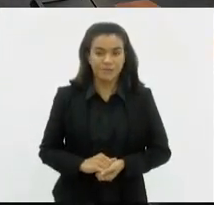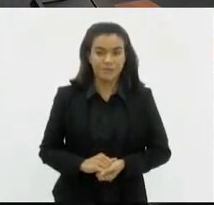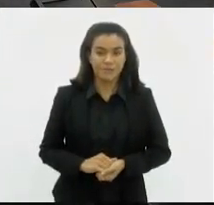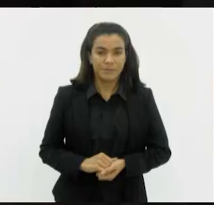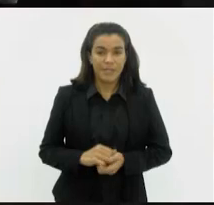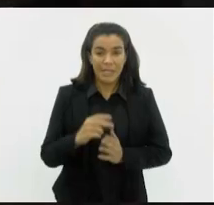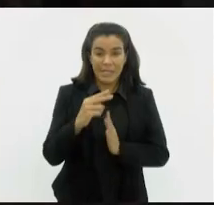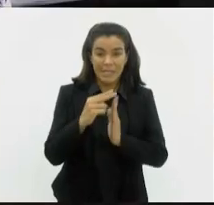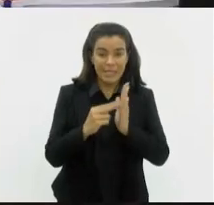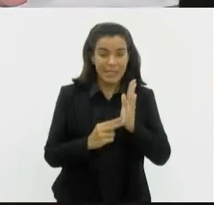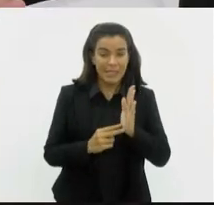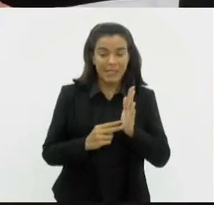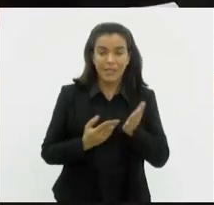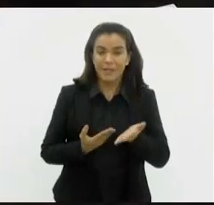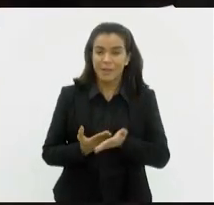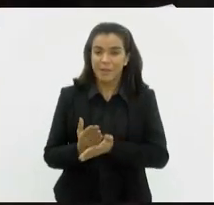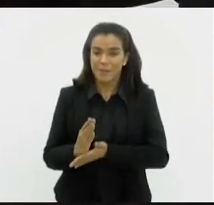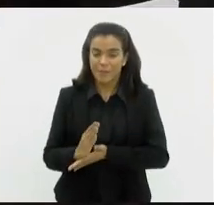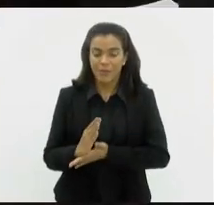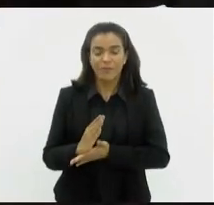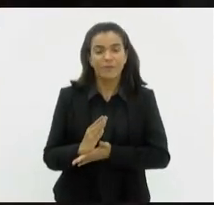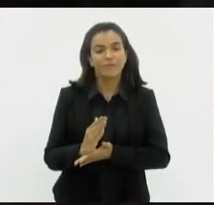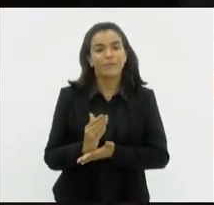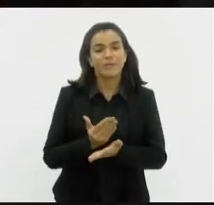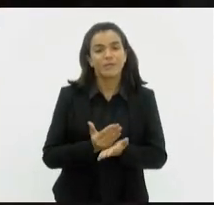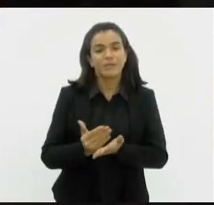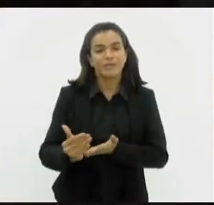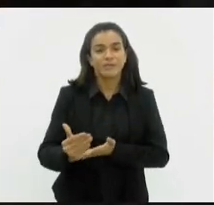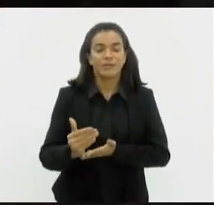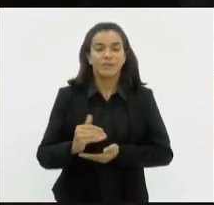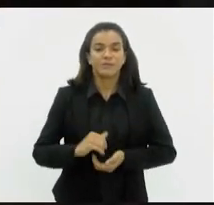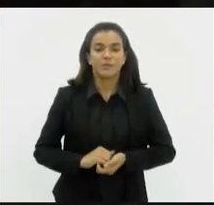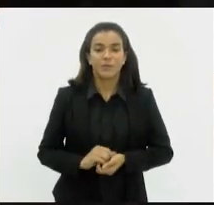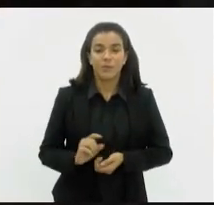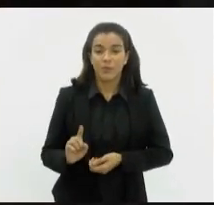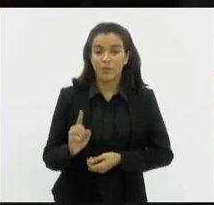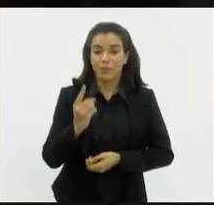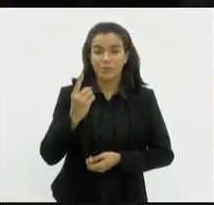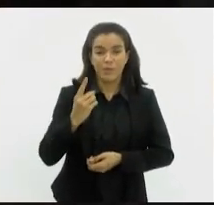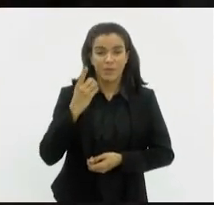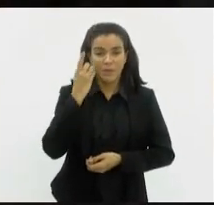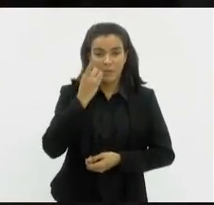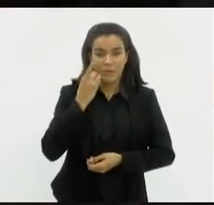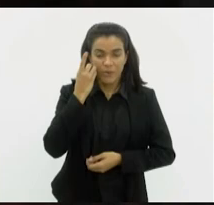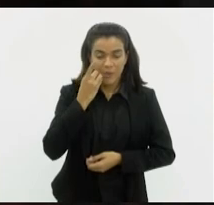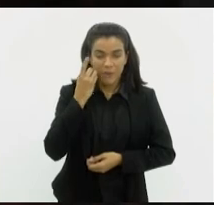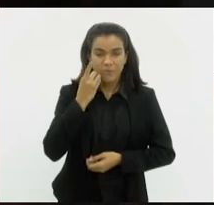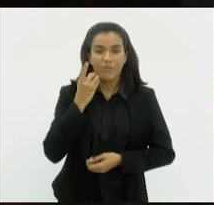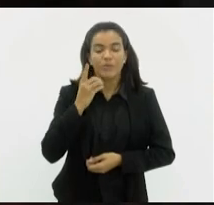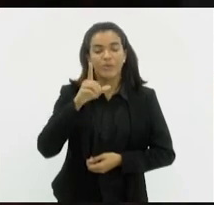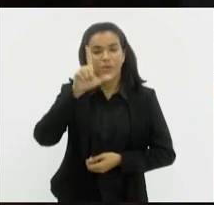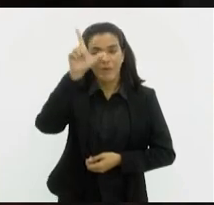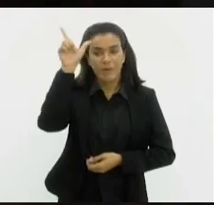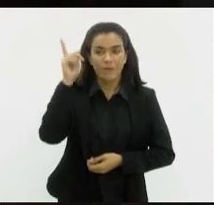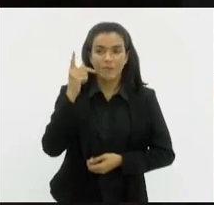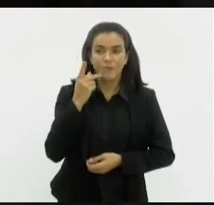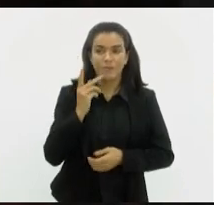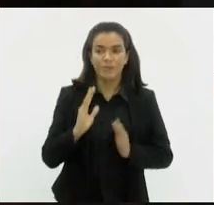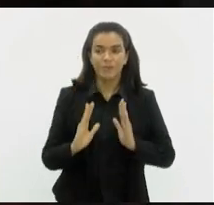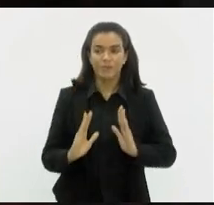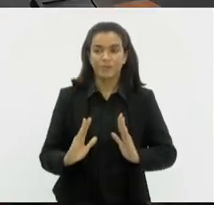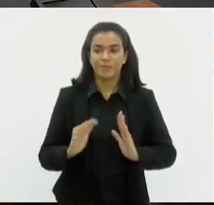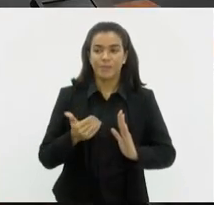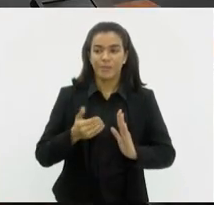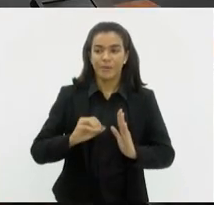Lida e aprovada a ata, passe o expediente inicial. O primeiro orador inscrito é o nobre deputado Luiz Paulo, que dispõe de 10